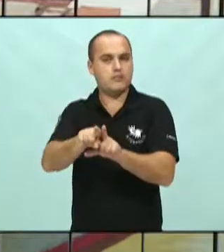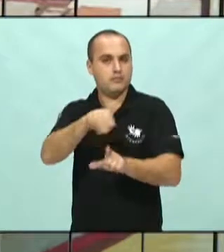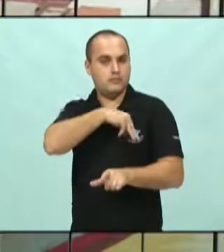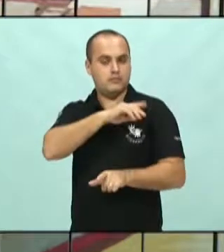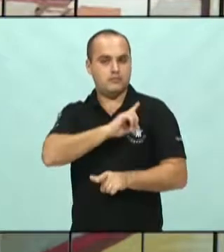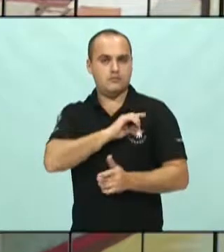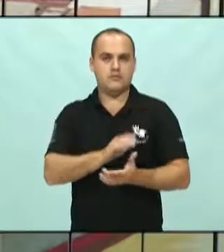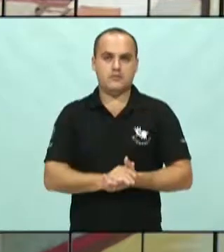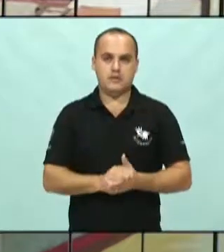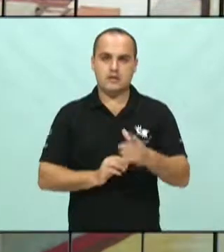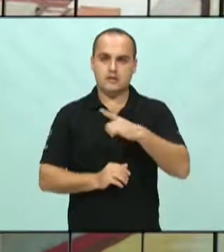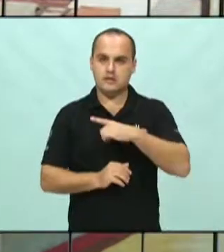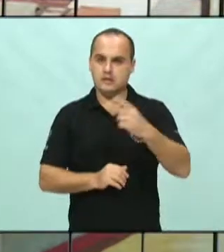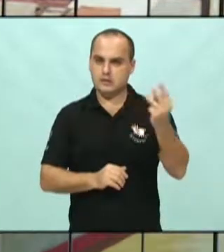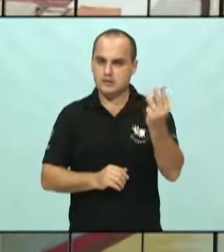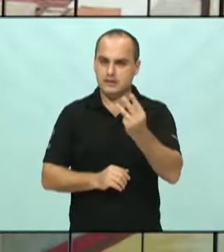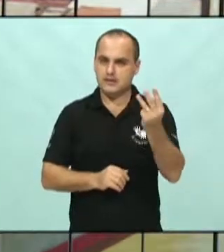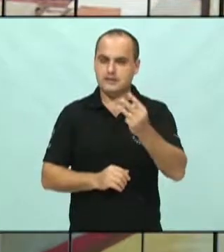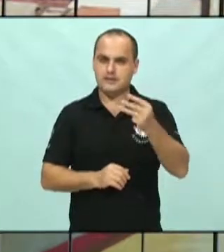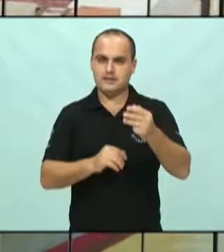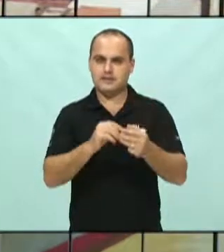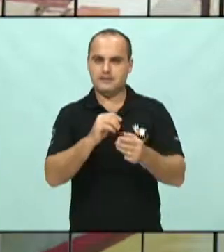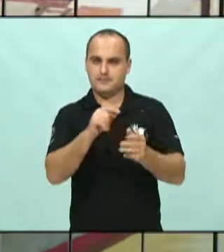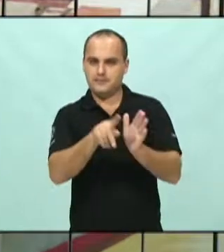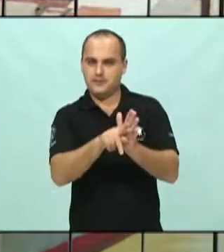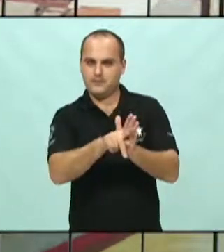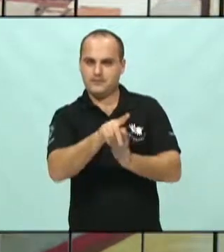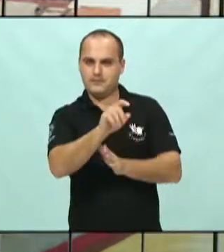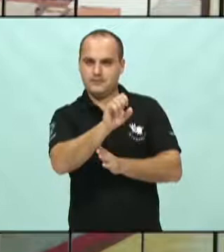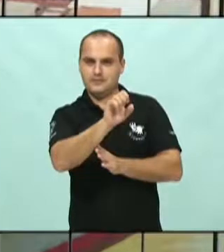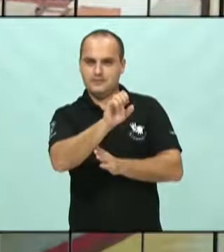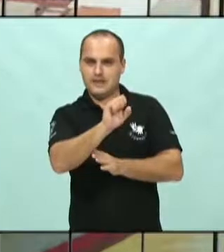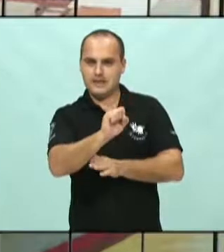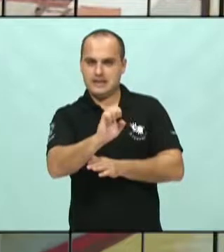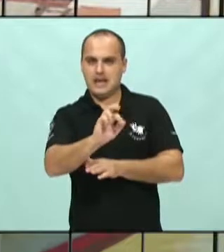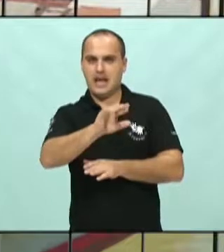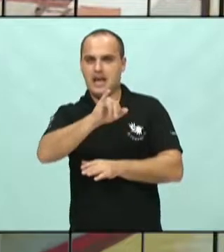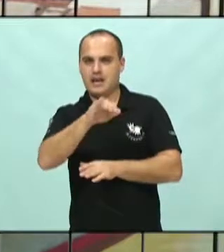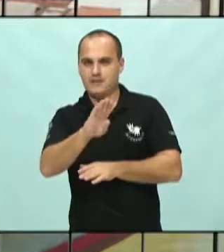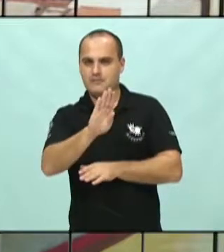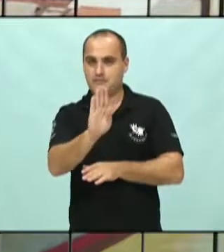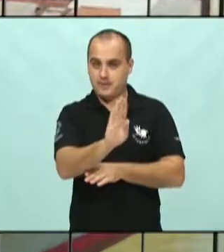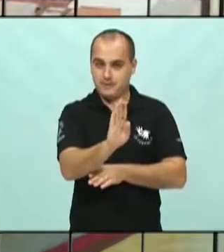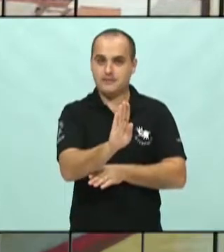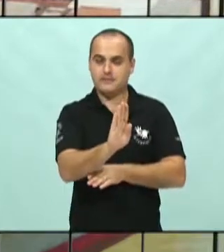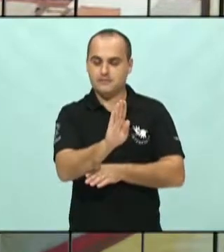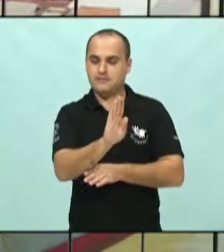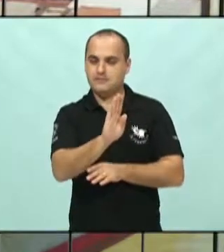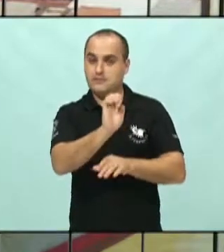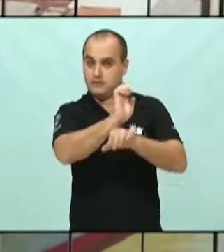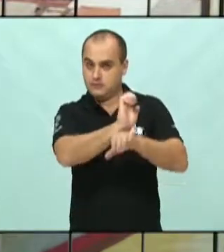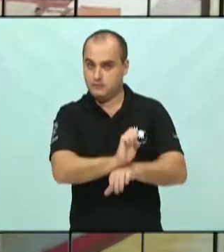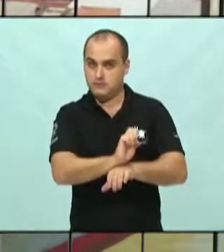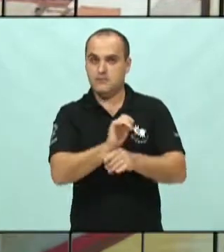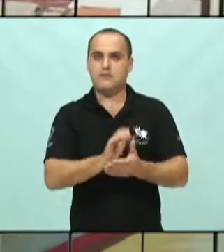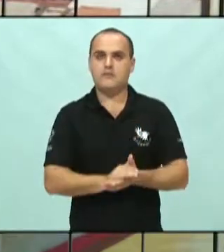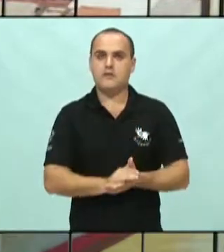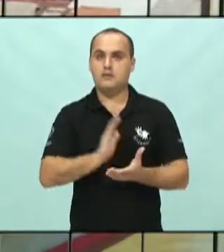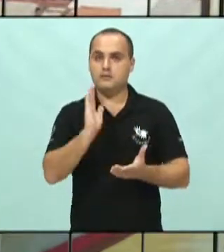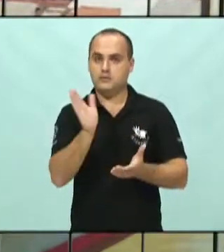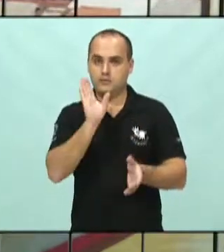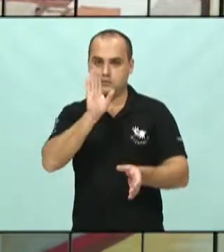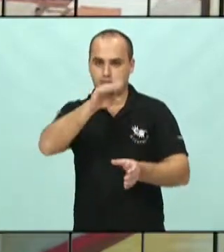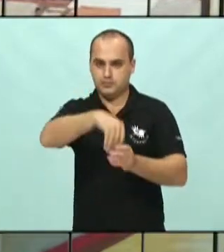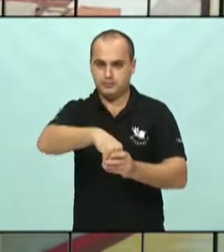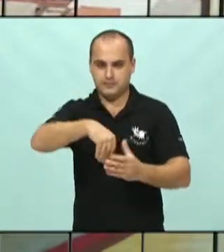né? 99, 2010 e 2013, o catarinense. E Marcílio também, no futebol de Itajaí, quando